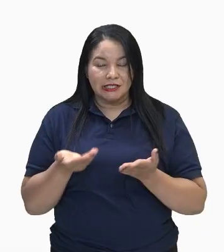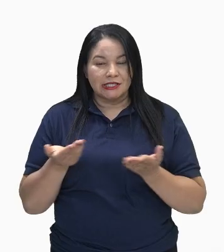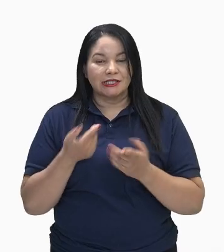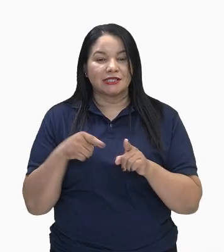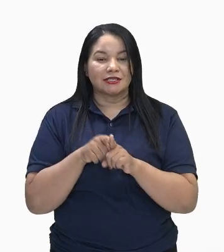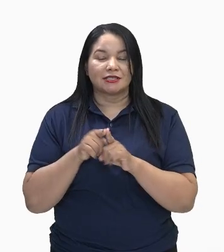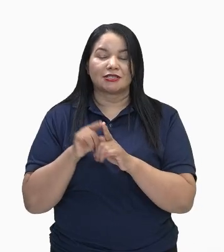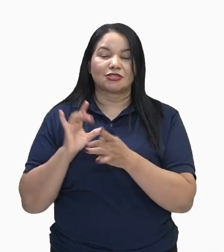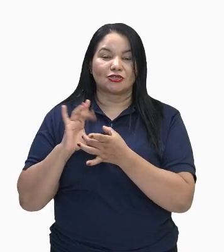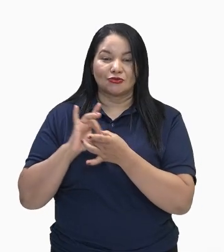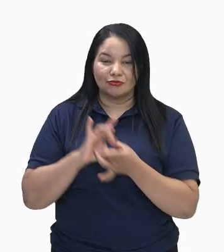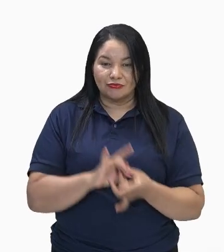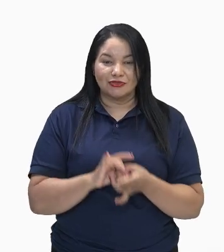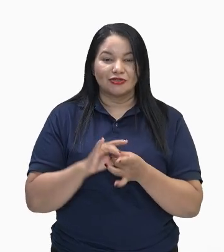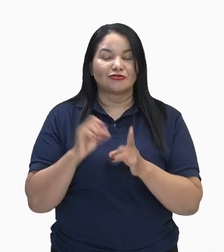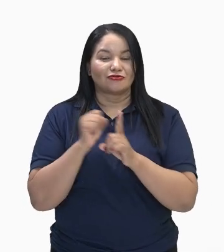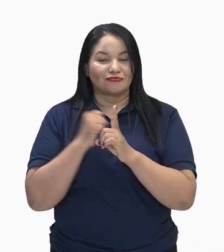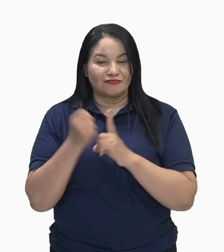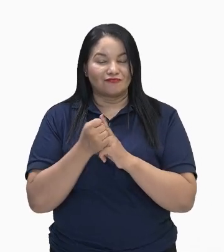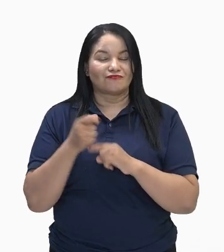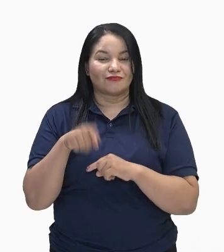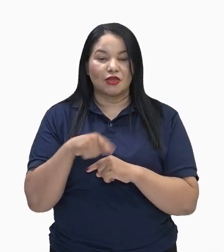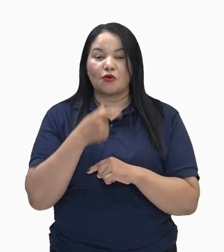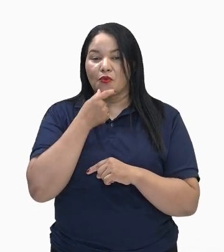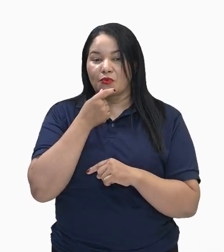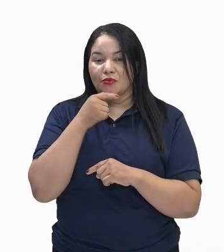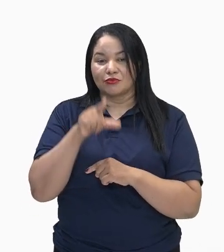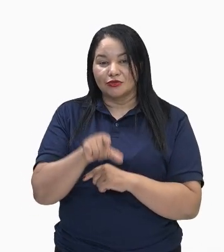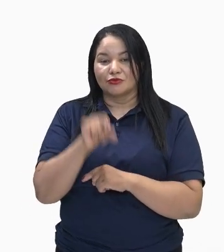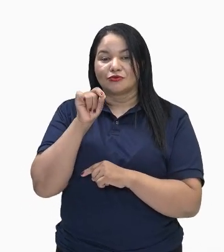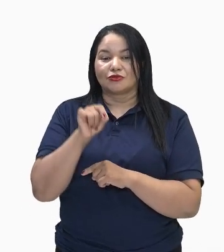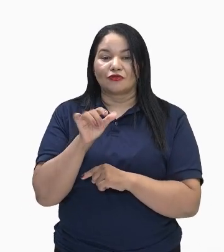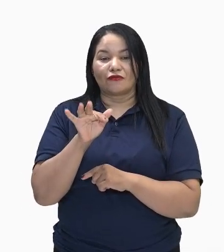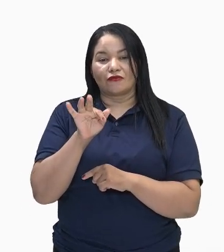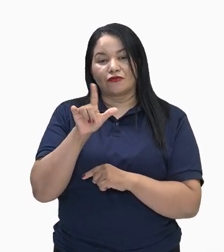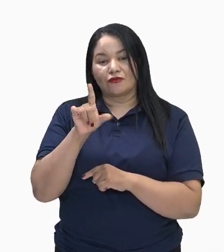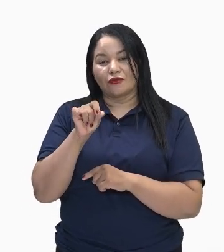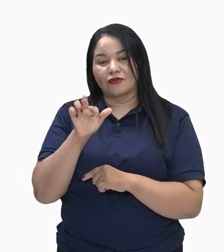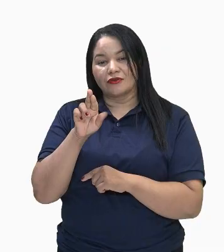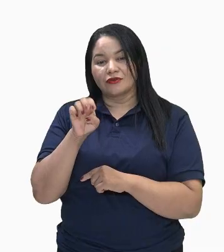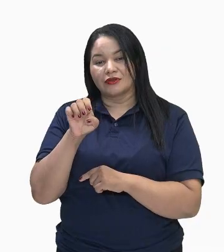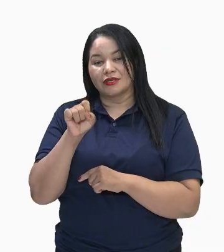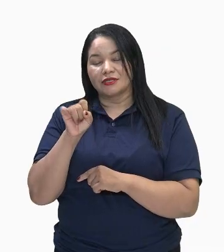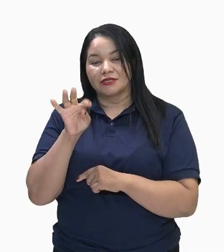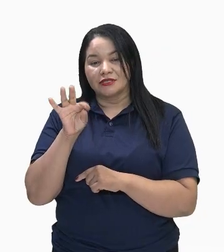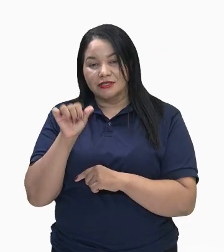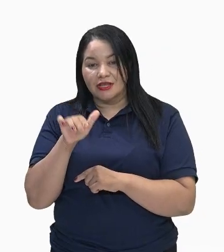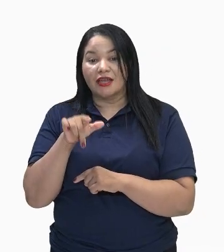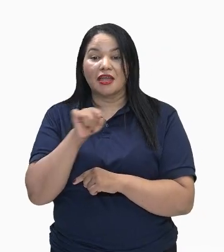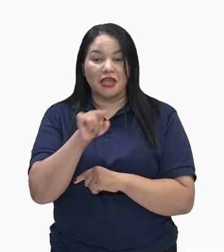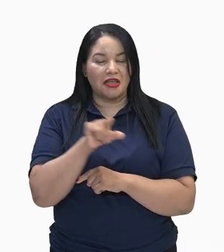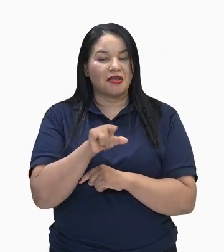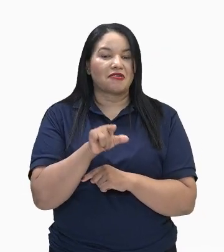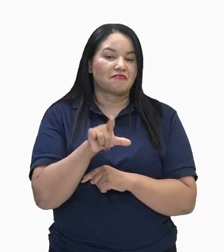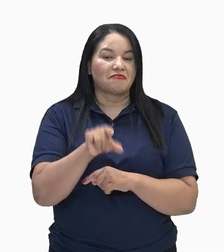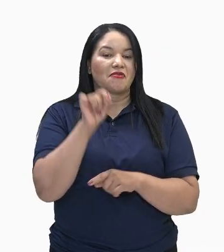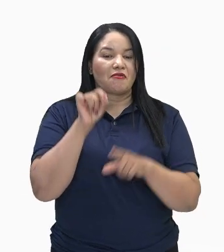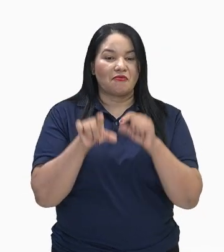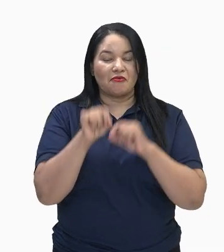contexto social? Foi o sociólogo Florestan Fernandes, que elege como nossos